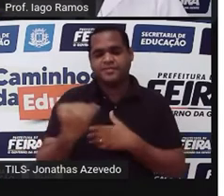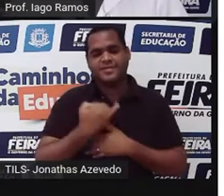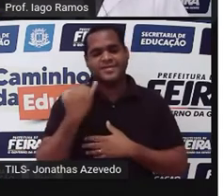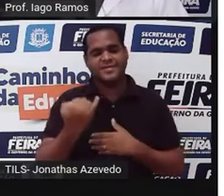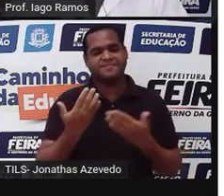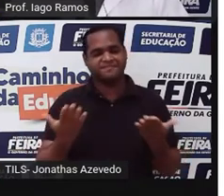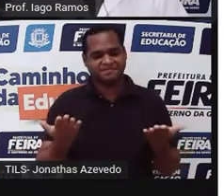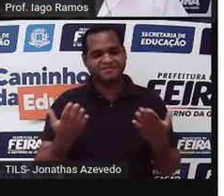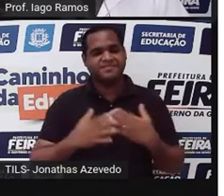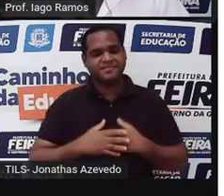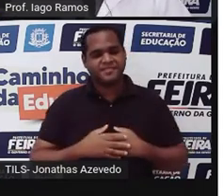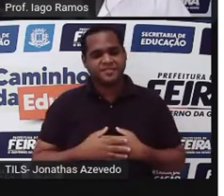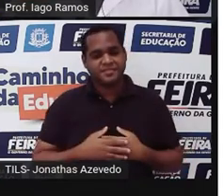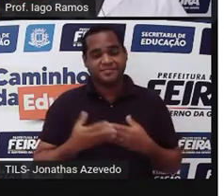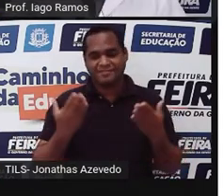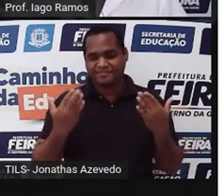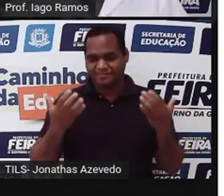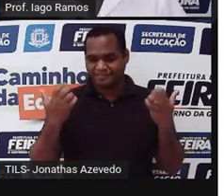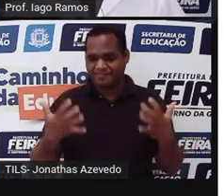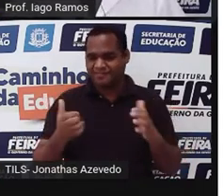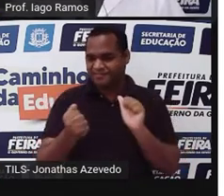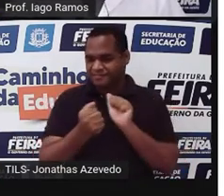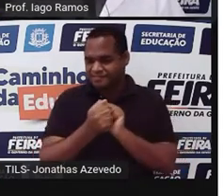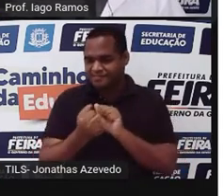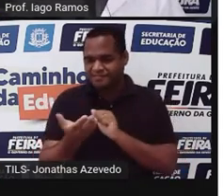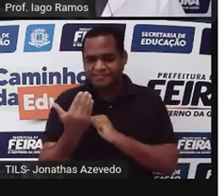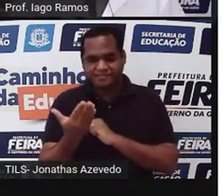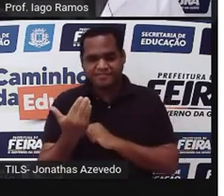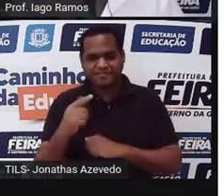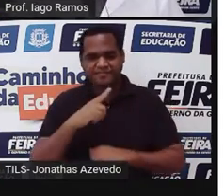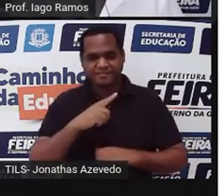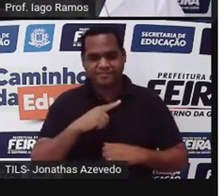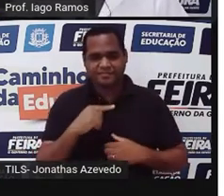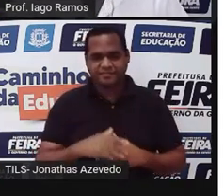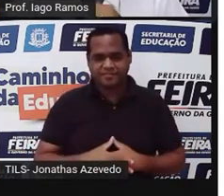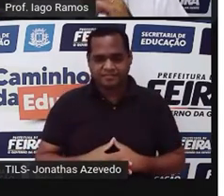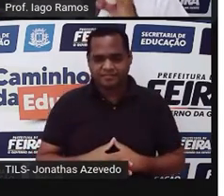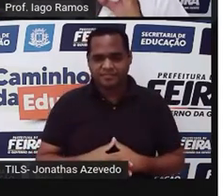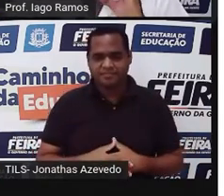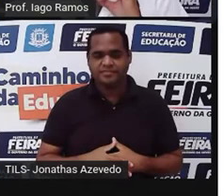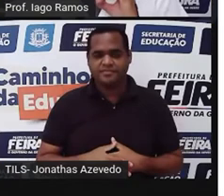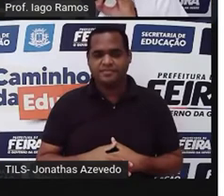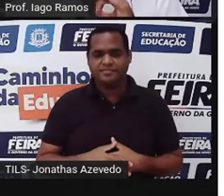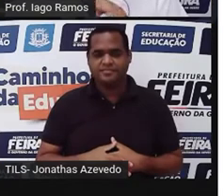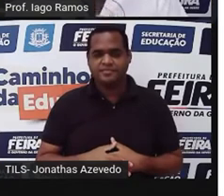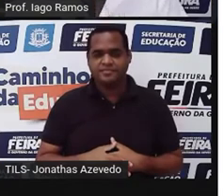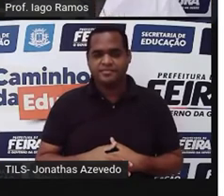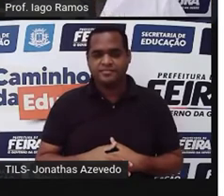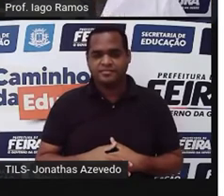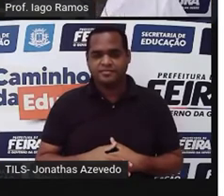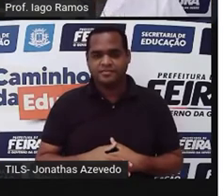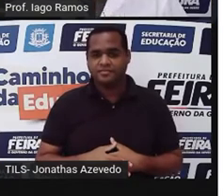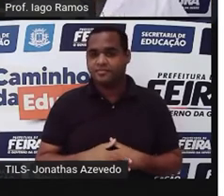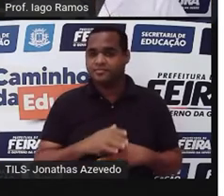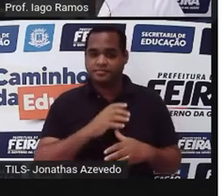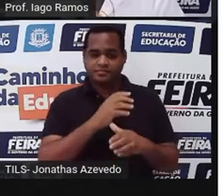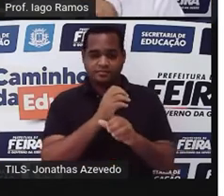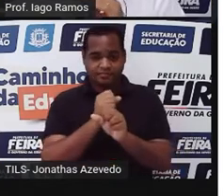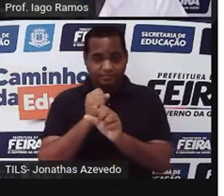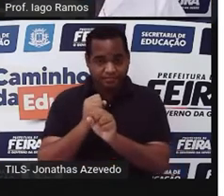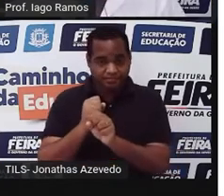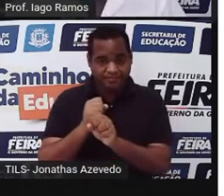tá bom então vamos lá vamos juntos vem comigo olha só tô calculando